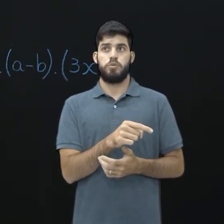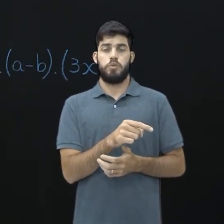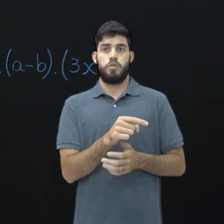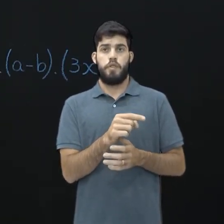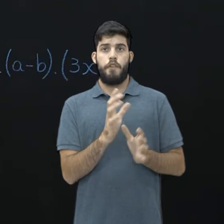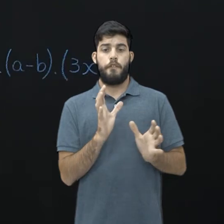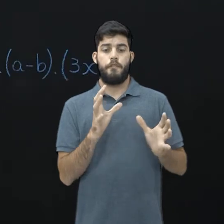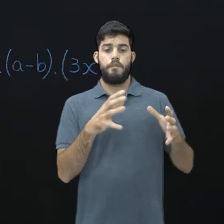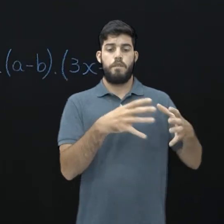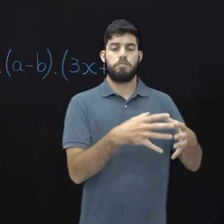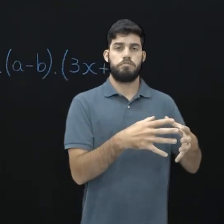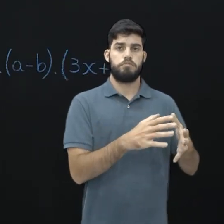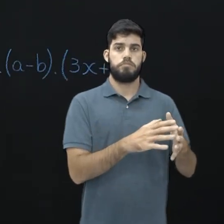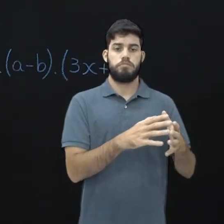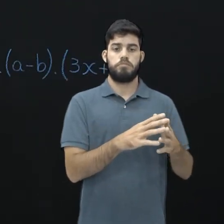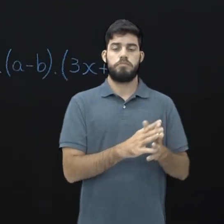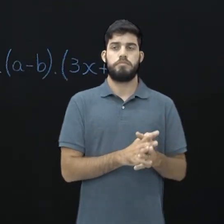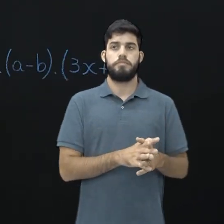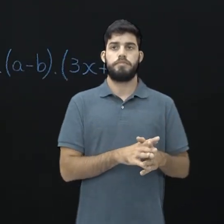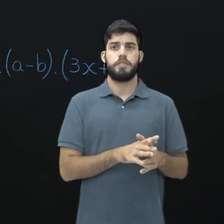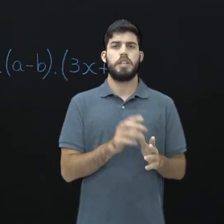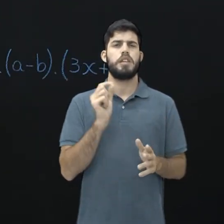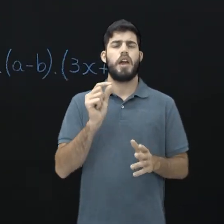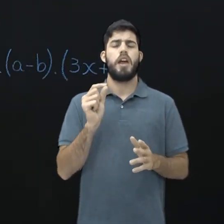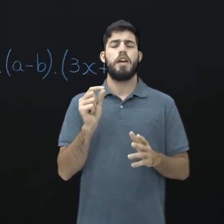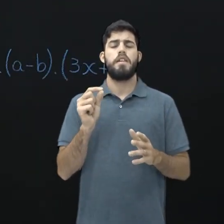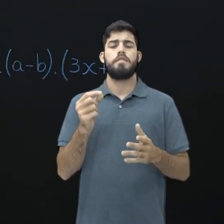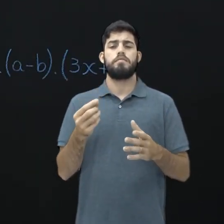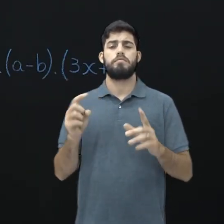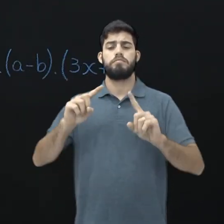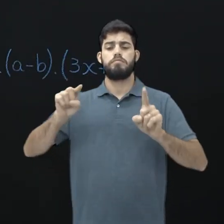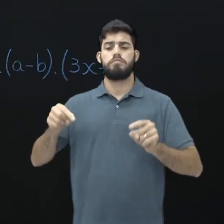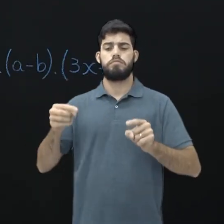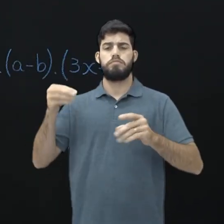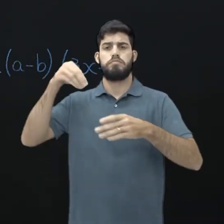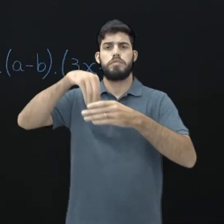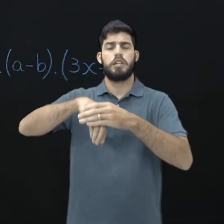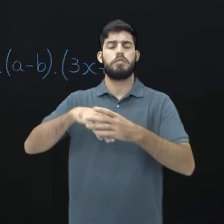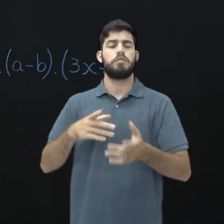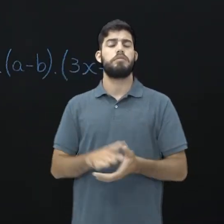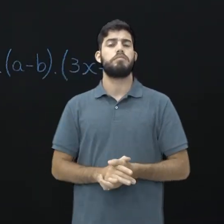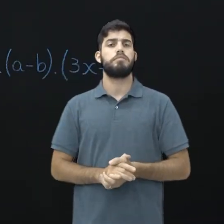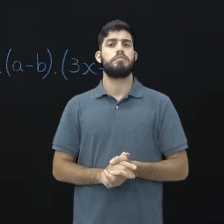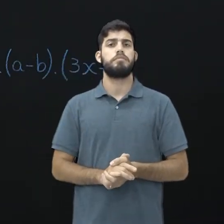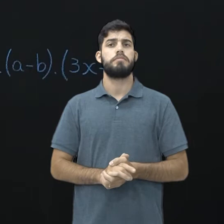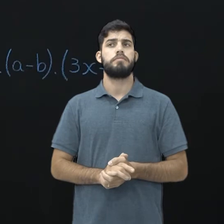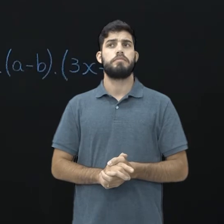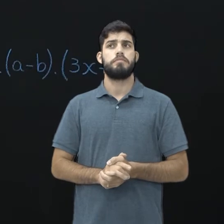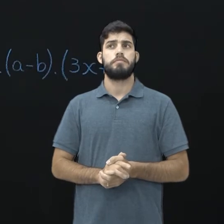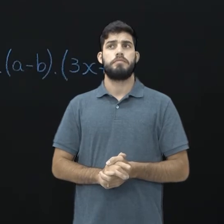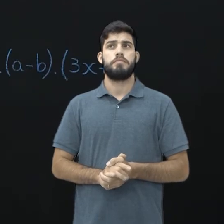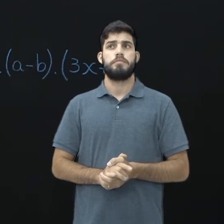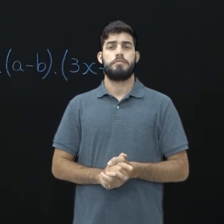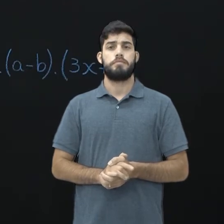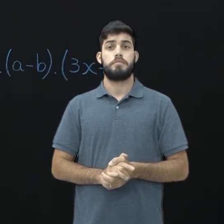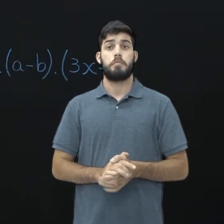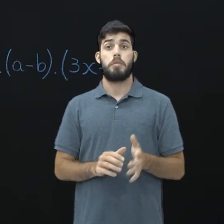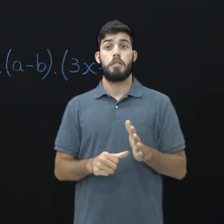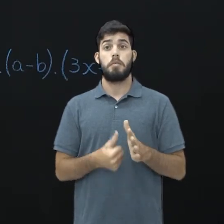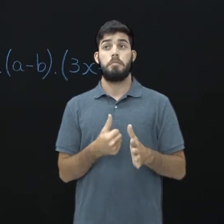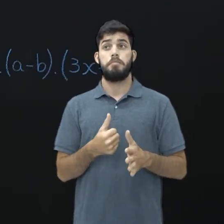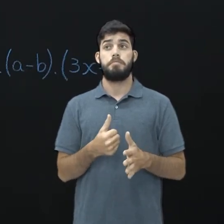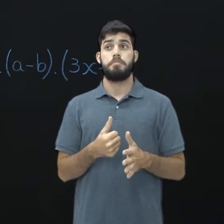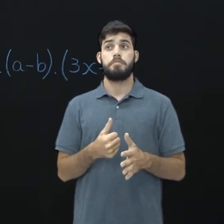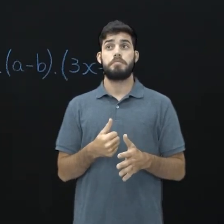fora dos parênteses. E agora, quem é que vai vir aqui dentro? Desse primeiro valor, desse primeiro monômio